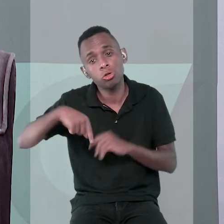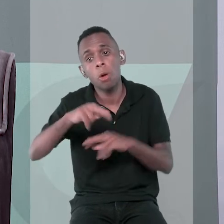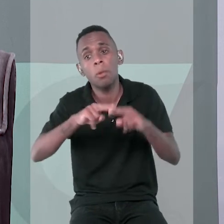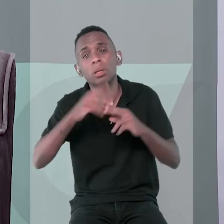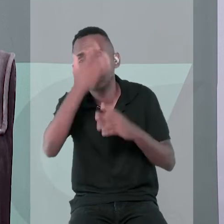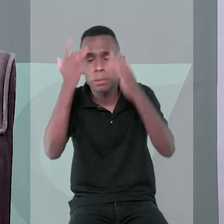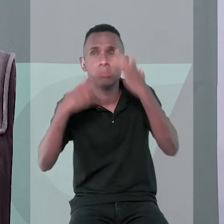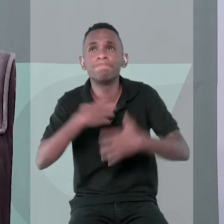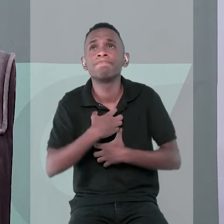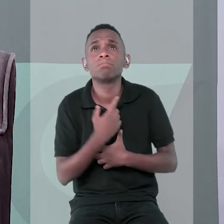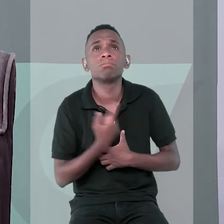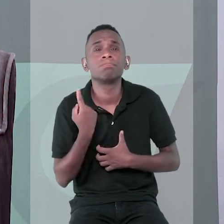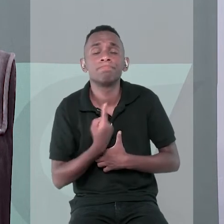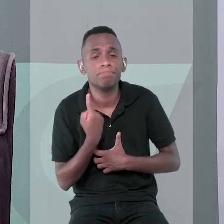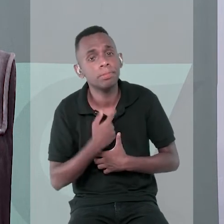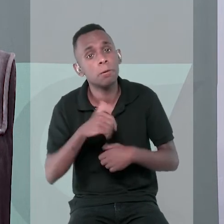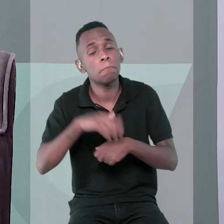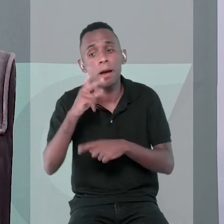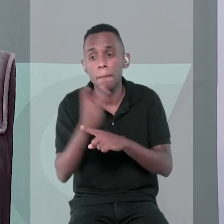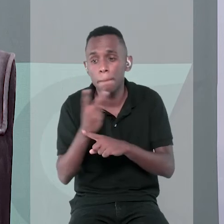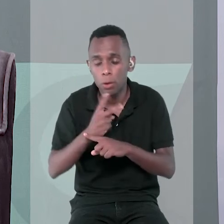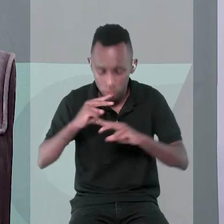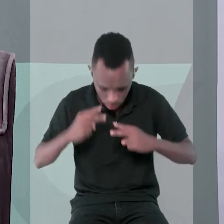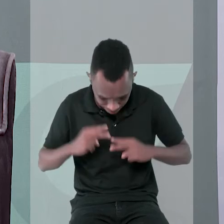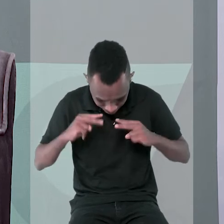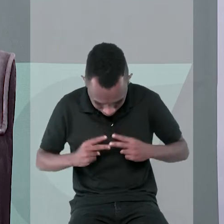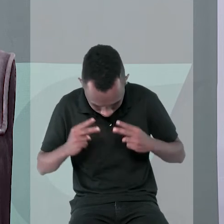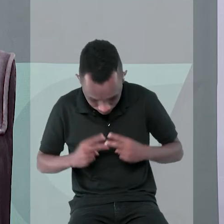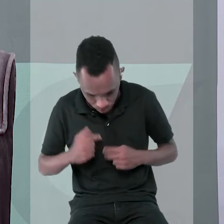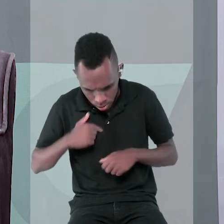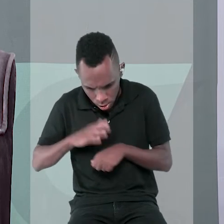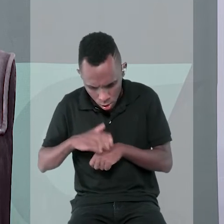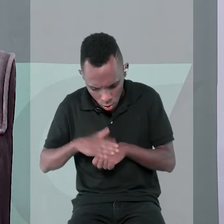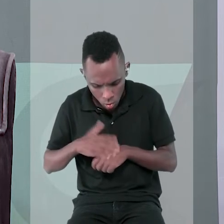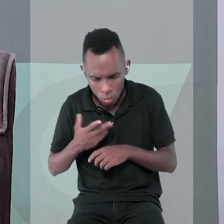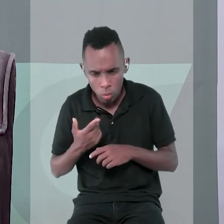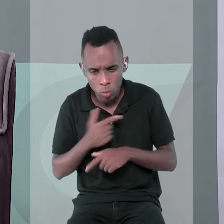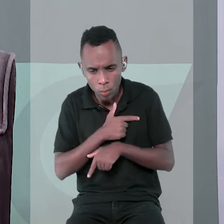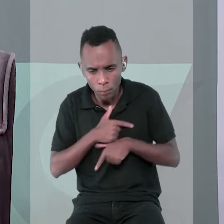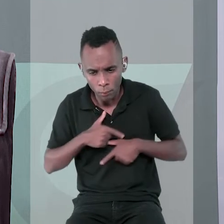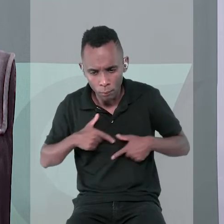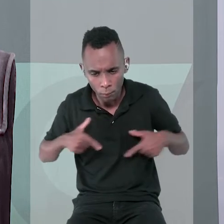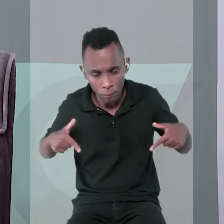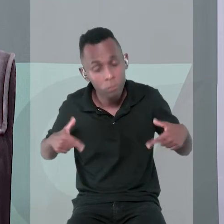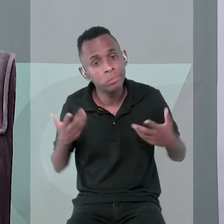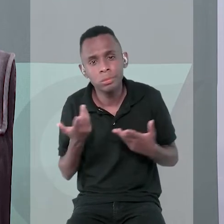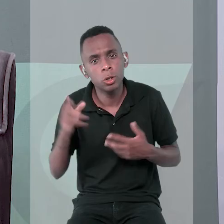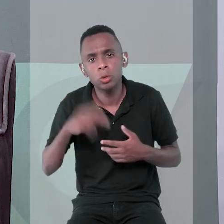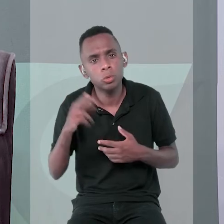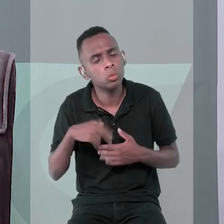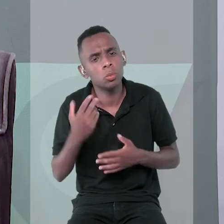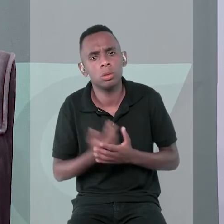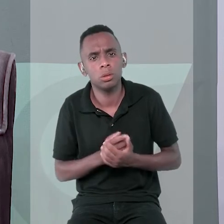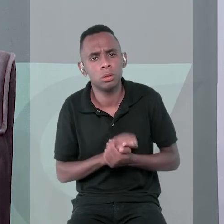pessoas estão tão vazias. Quanto mais a gente busca dentro de nós mesmos, o eu é um espelho vazio, já dizia o Lipovetsky, que eu nunca vou